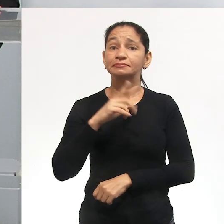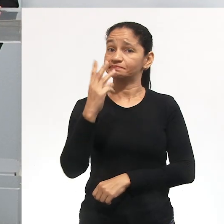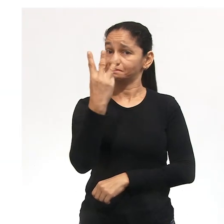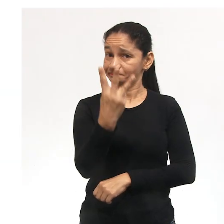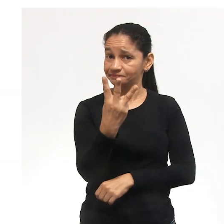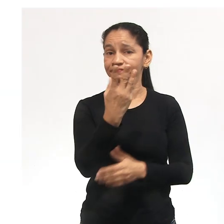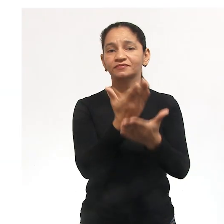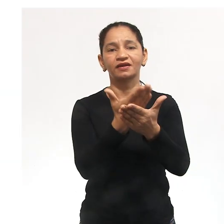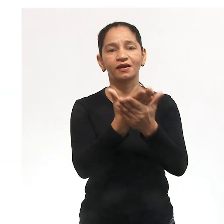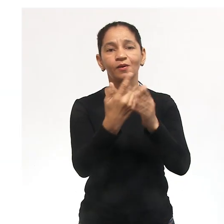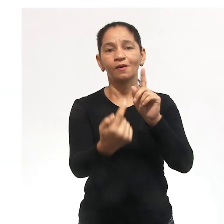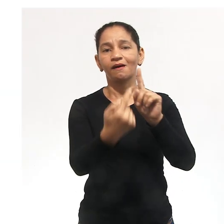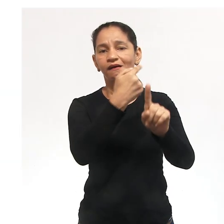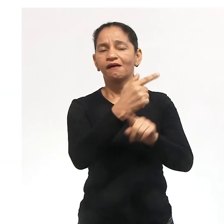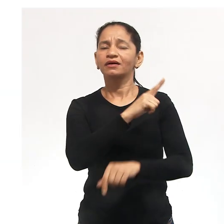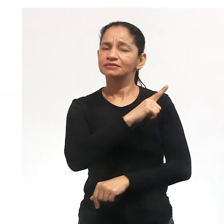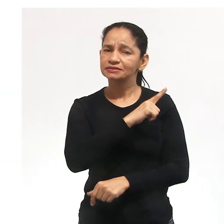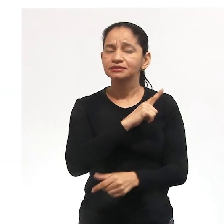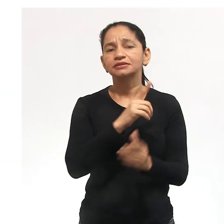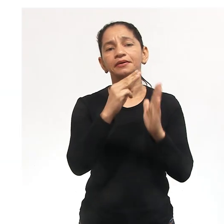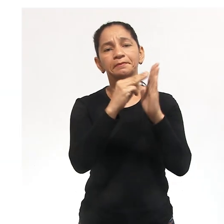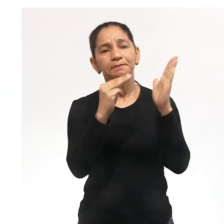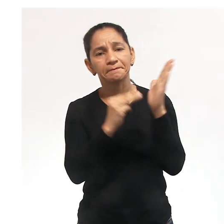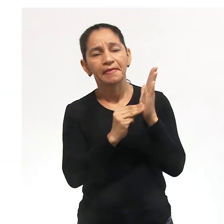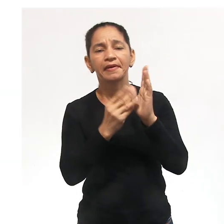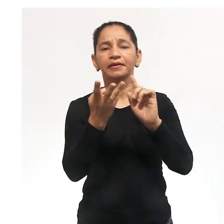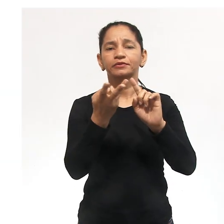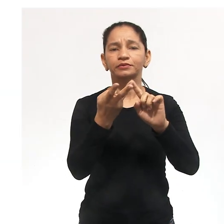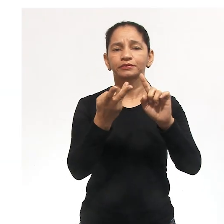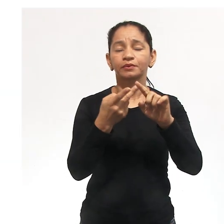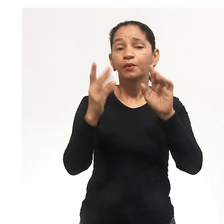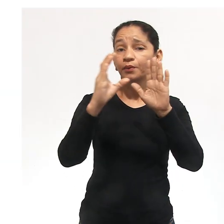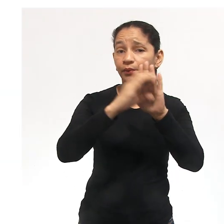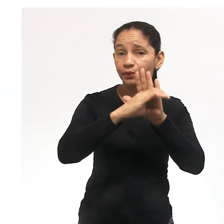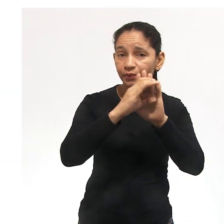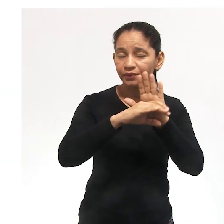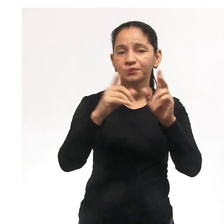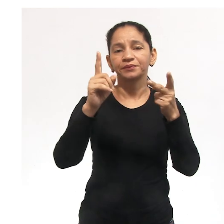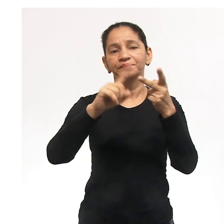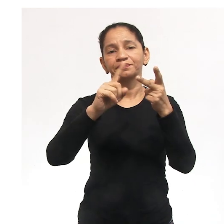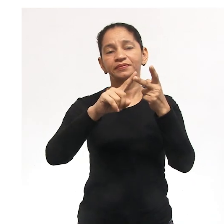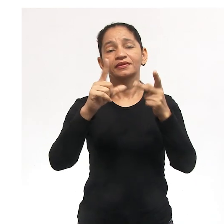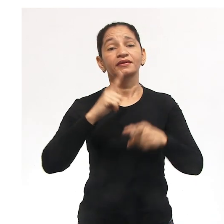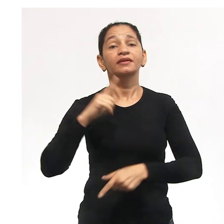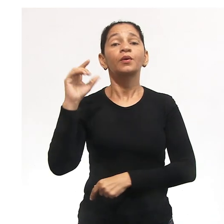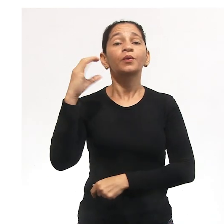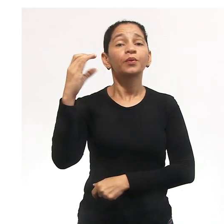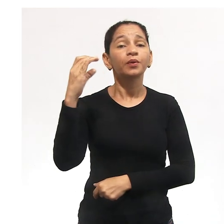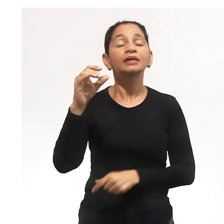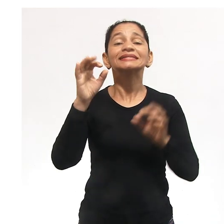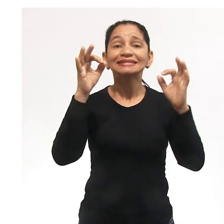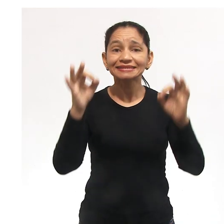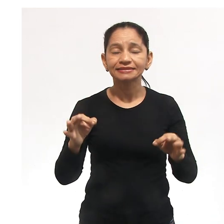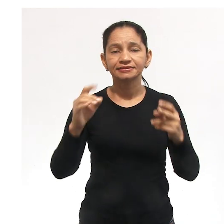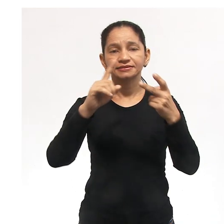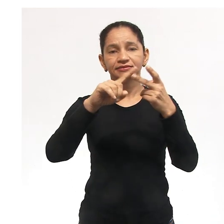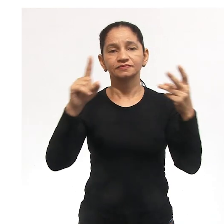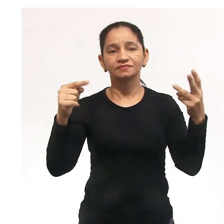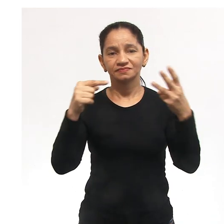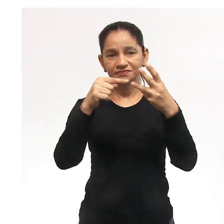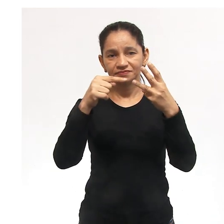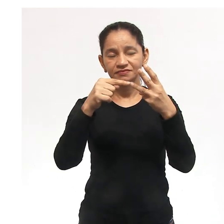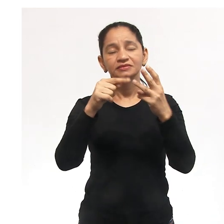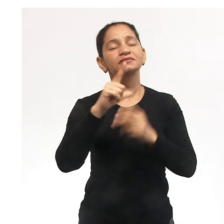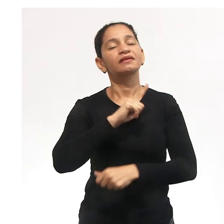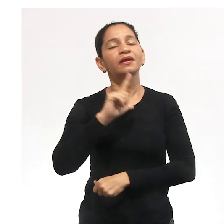pelas 3 aulas anteriores, que aprendemos sobre método científico, conceitos de o que é a ciência, já